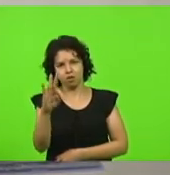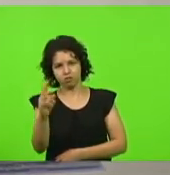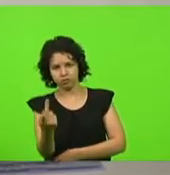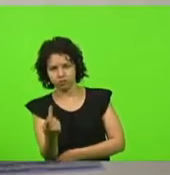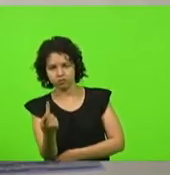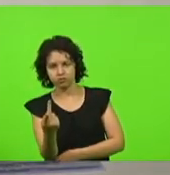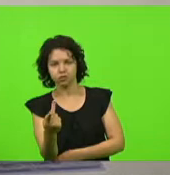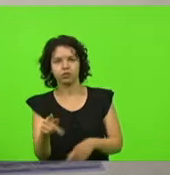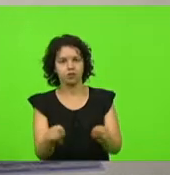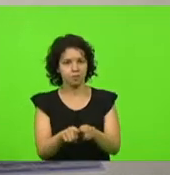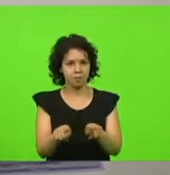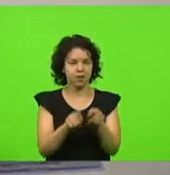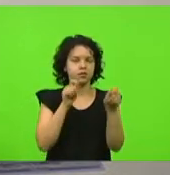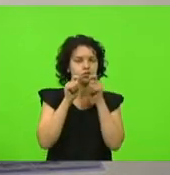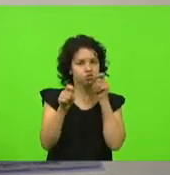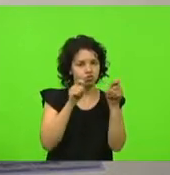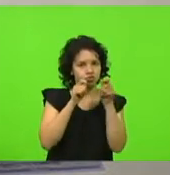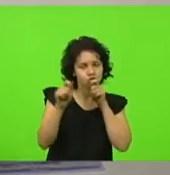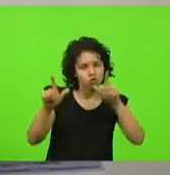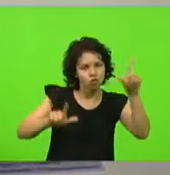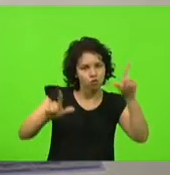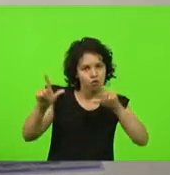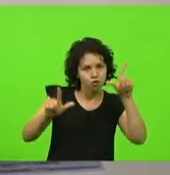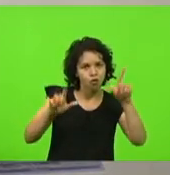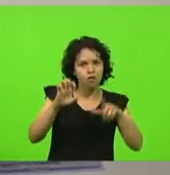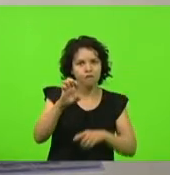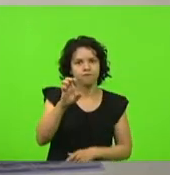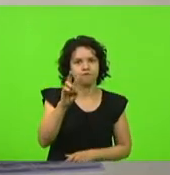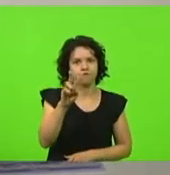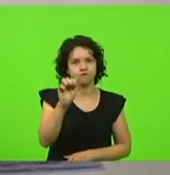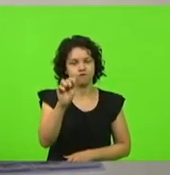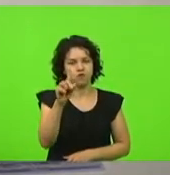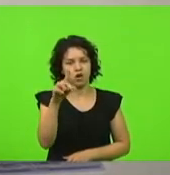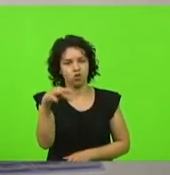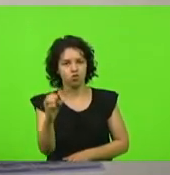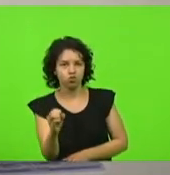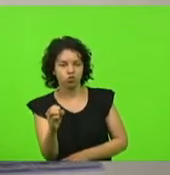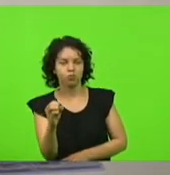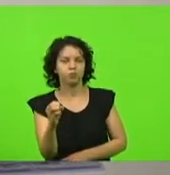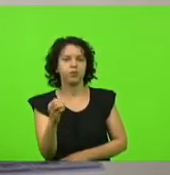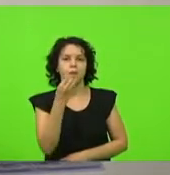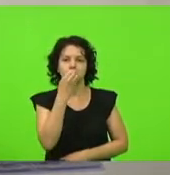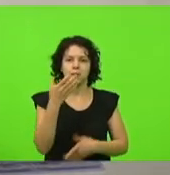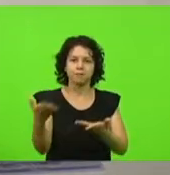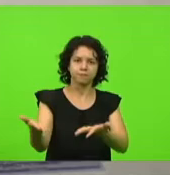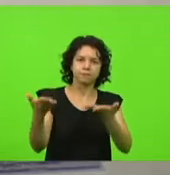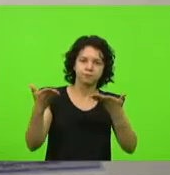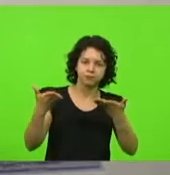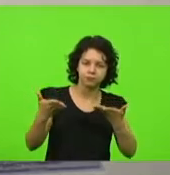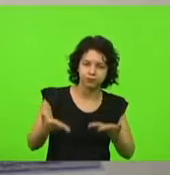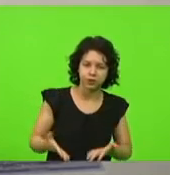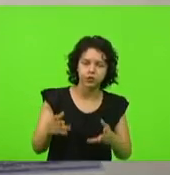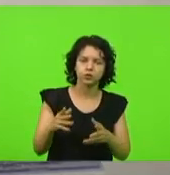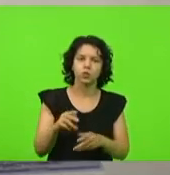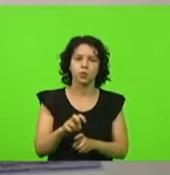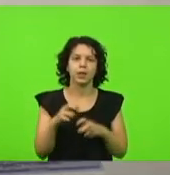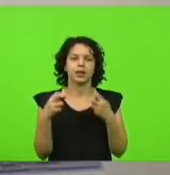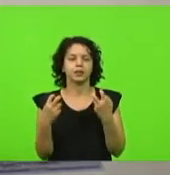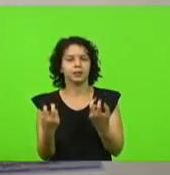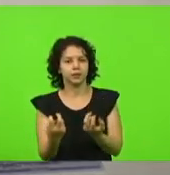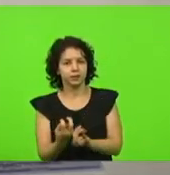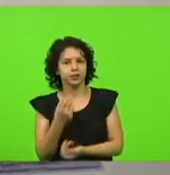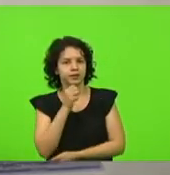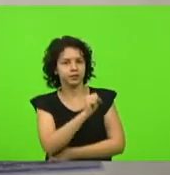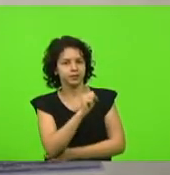imprensa, senhor Evaldo Martins. Sejam bem-vindos a este Parlamento Catarinense. Espero que